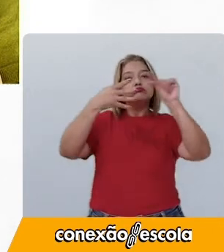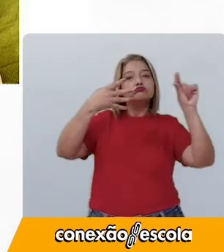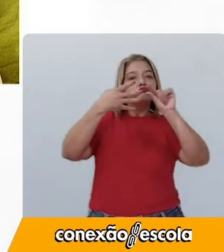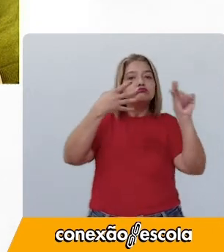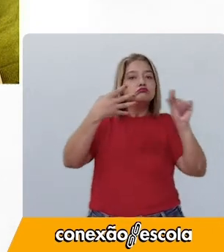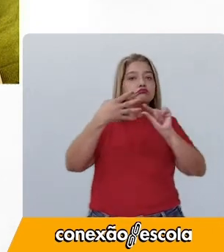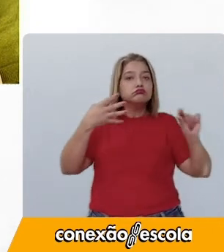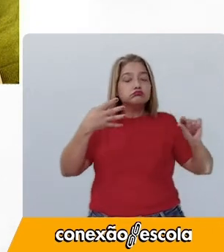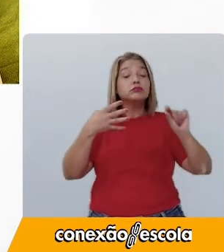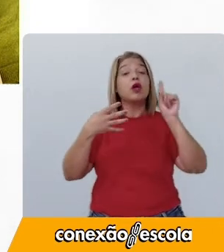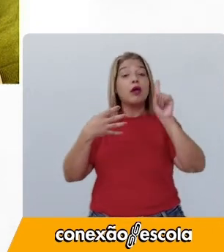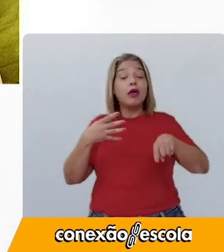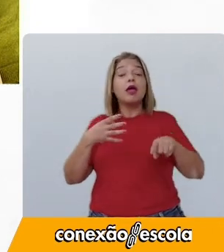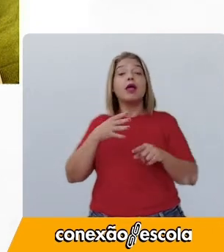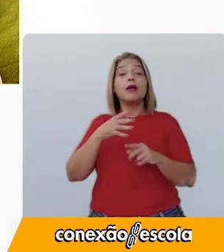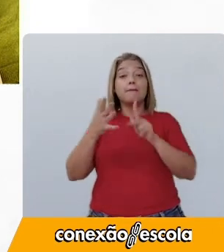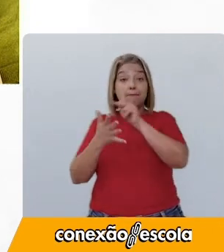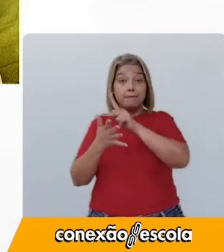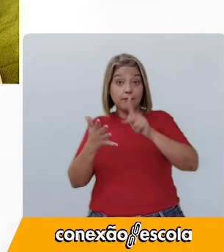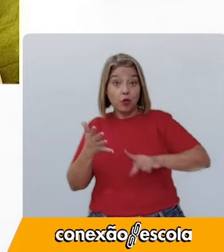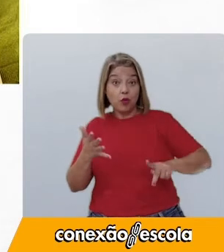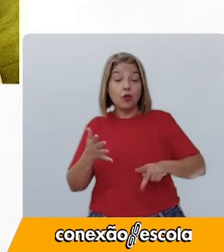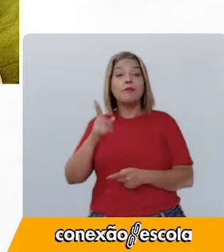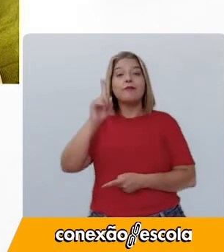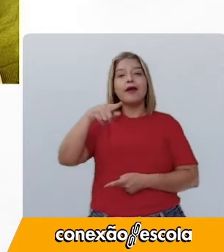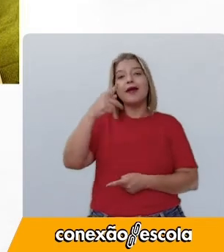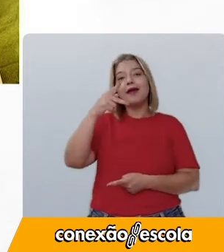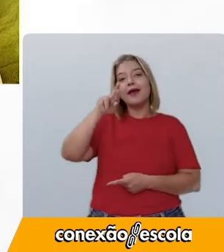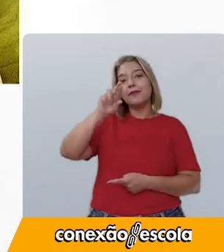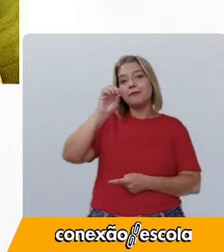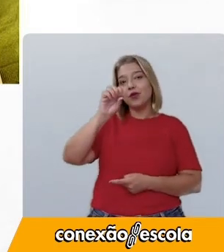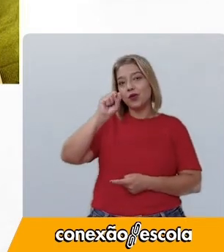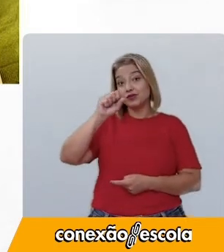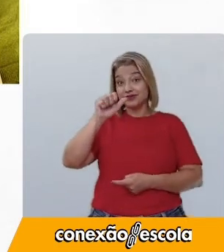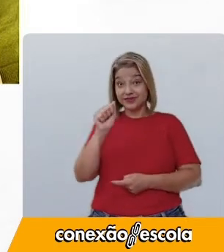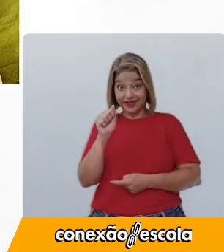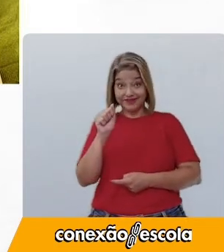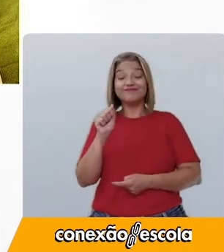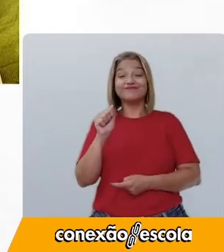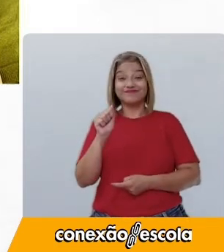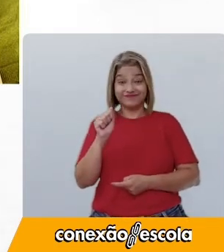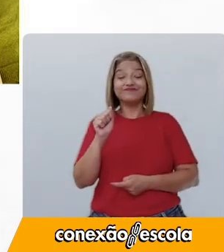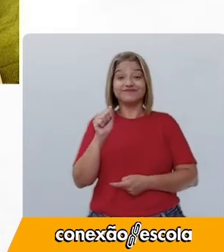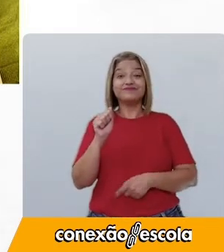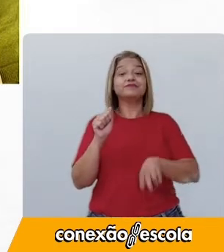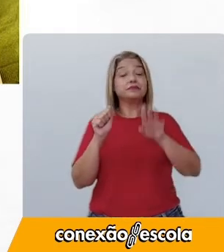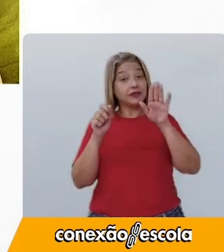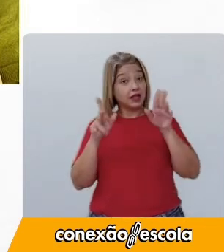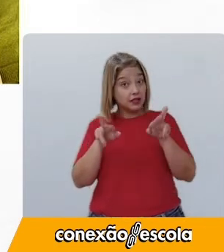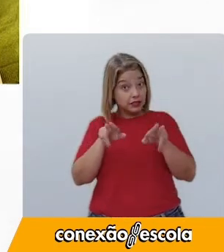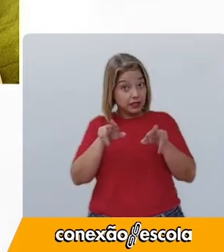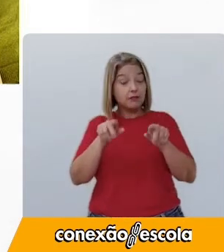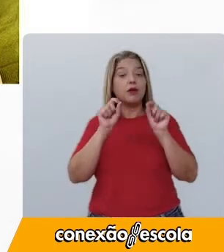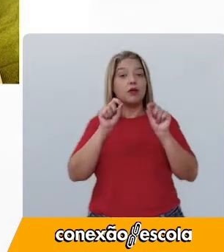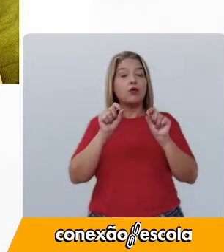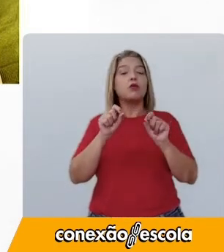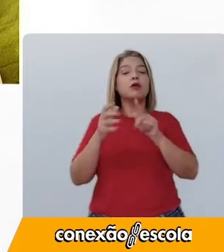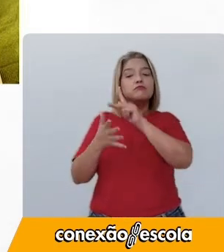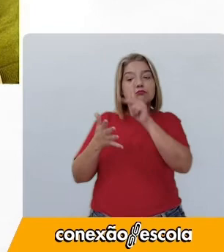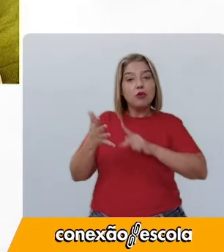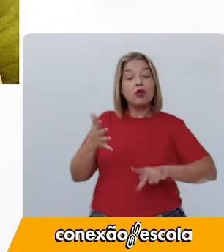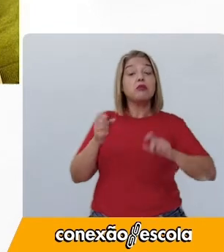os chamados poemas em prosa. E da mesma forma, é possível escrever